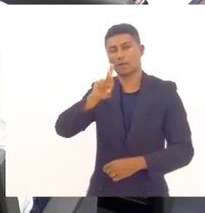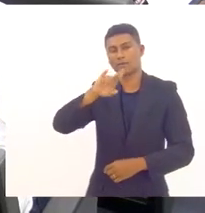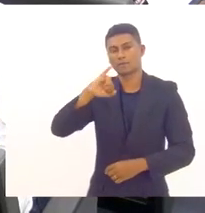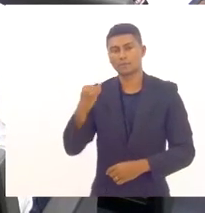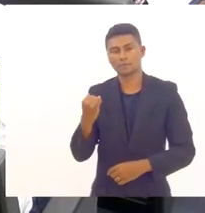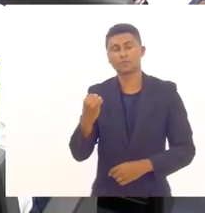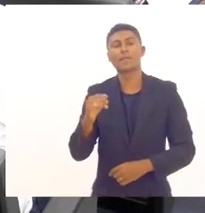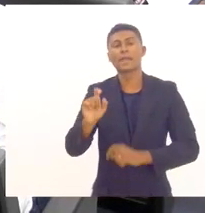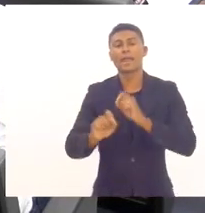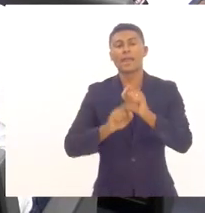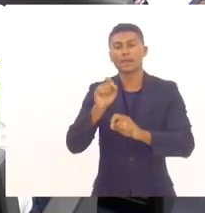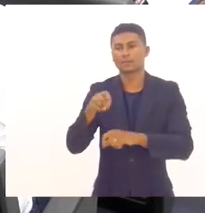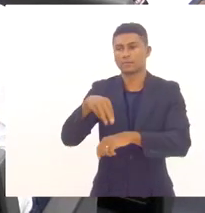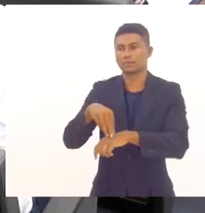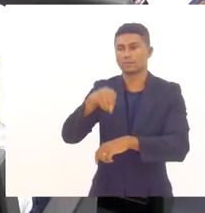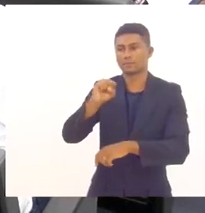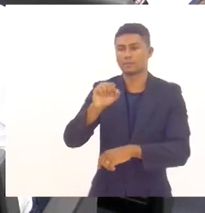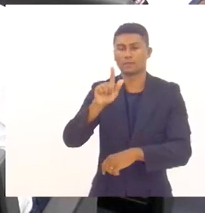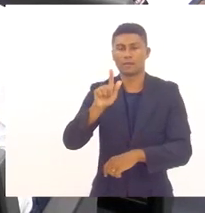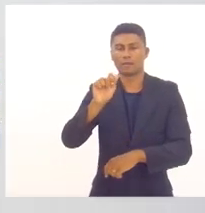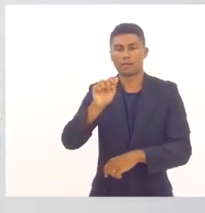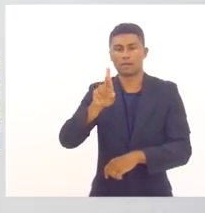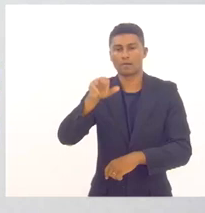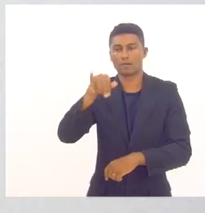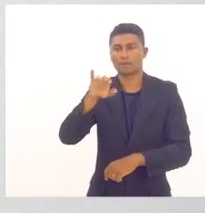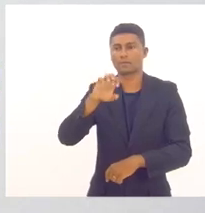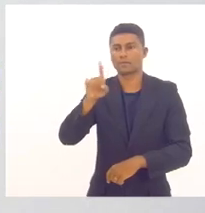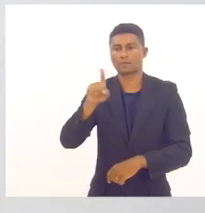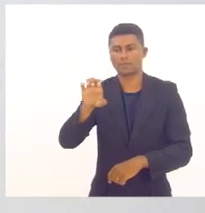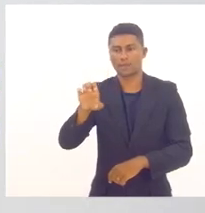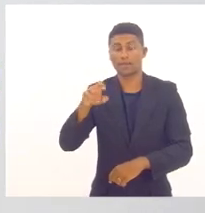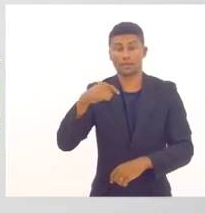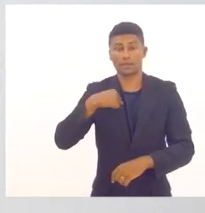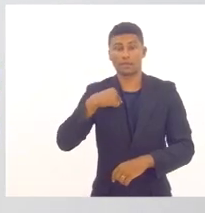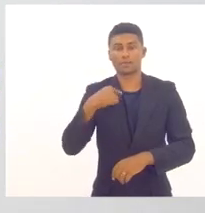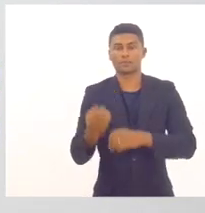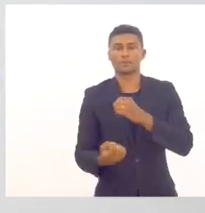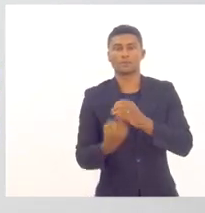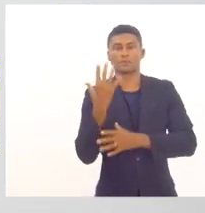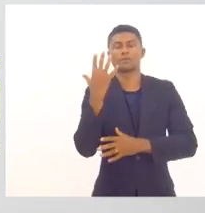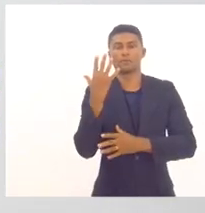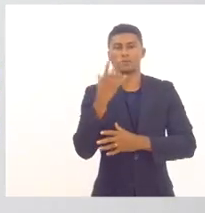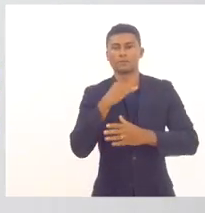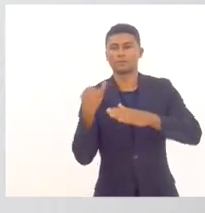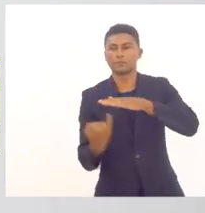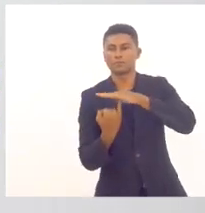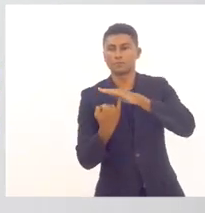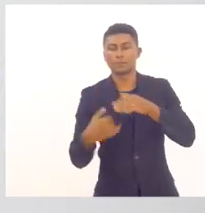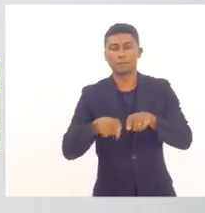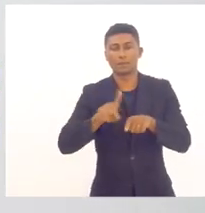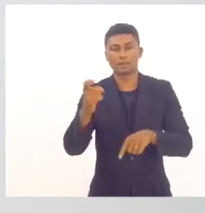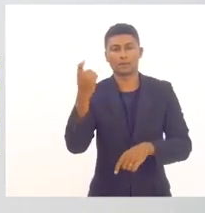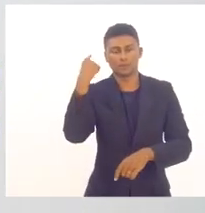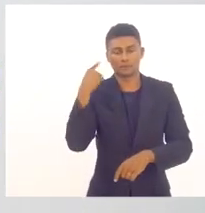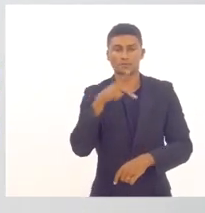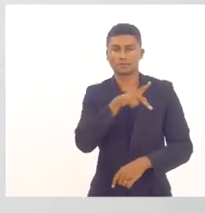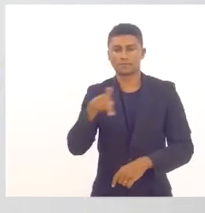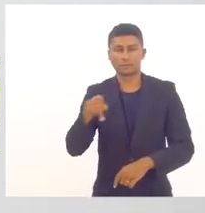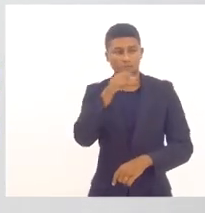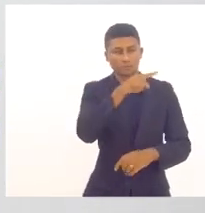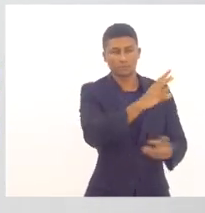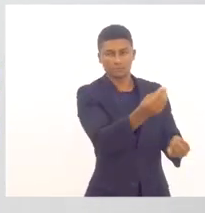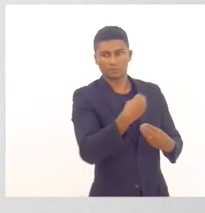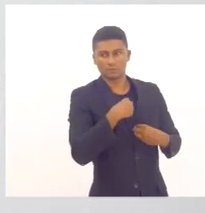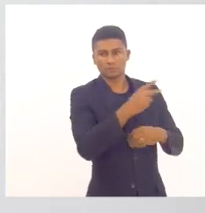mestre Garnizé. Eu sou fundador, criador dessa instituição, fui presidente, e quando você me deu a moção...